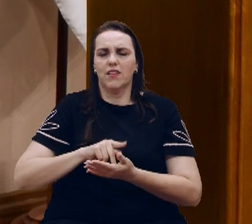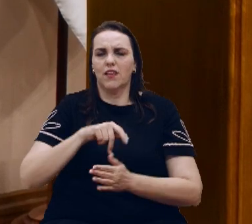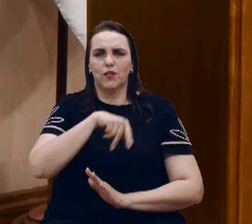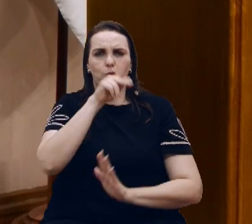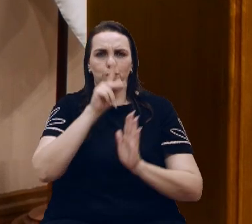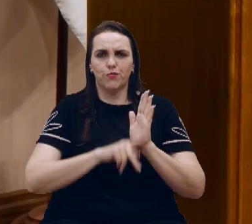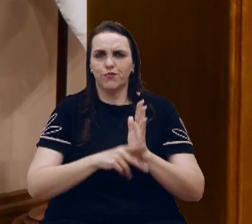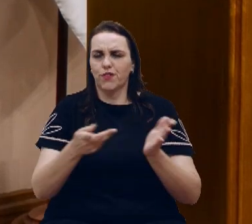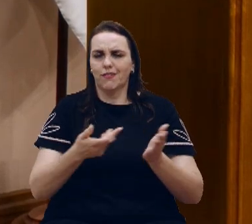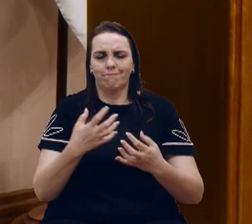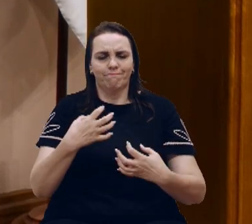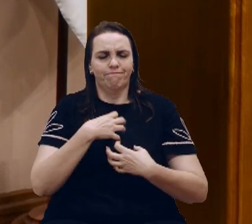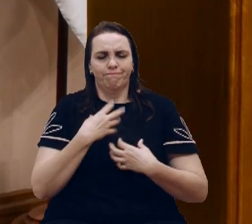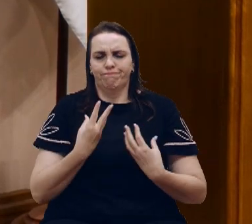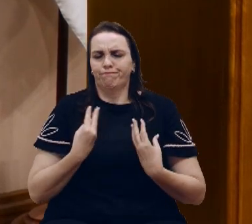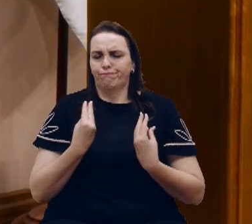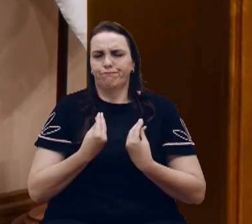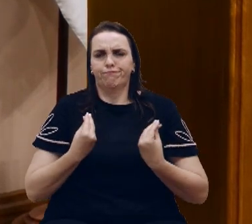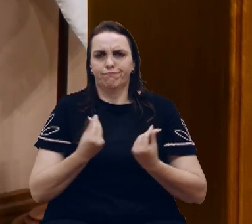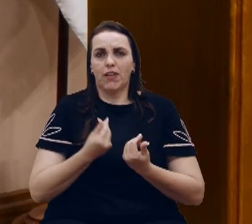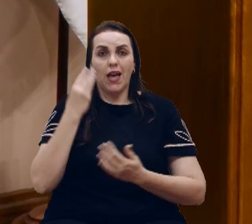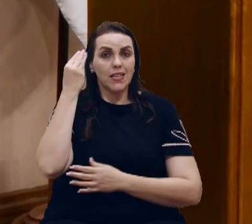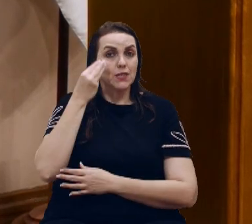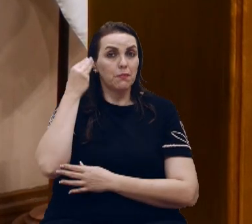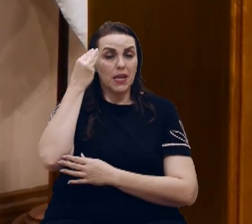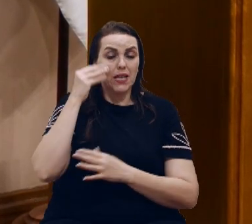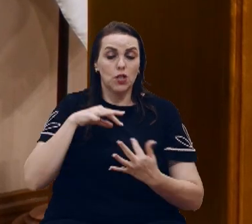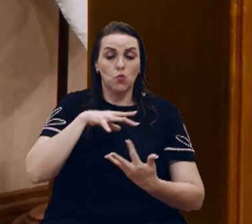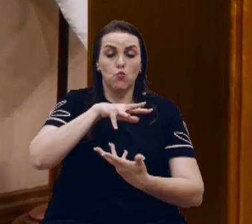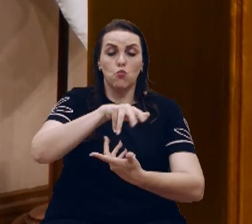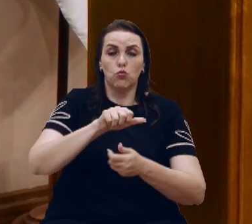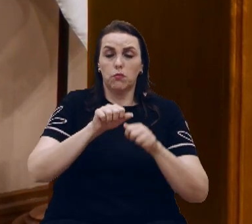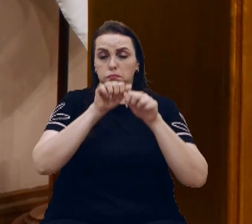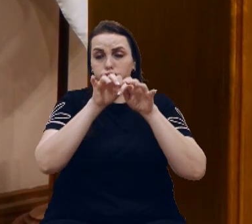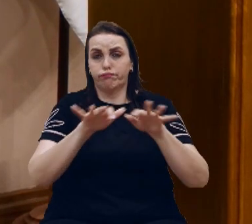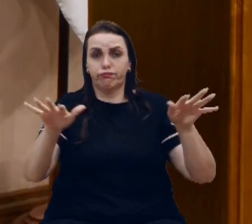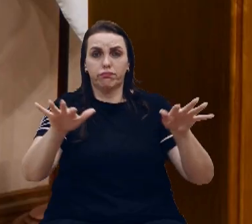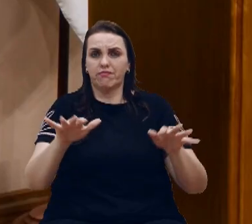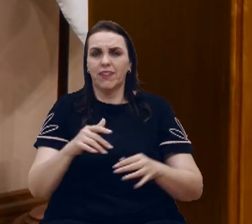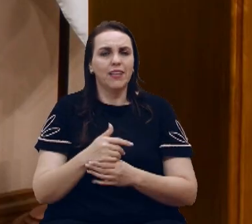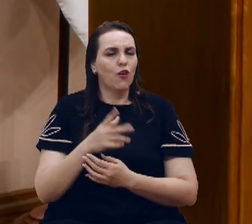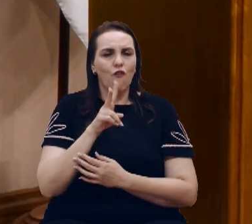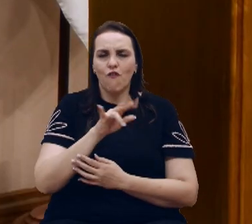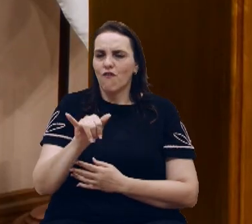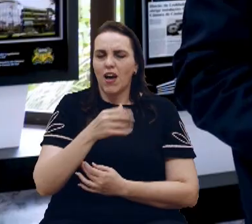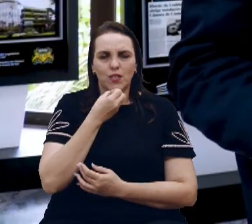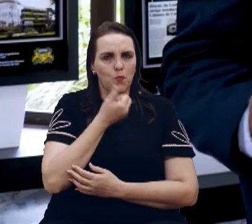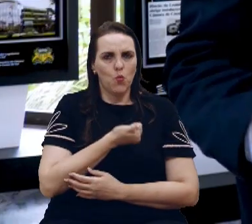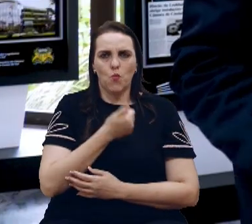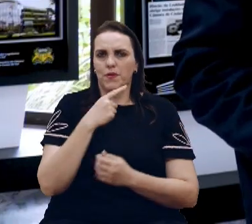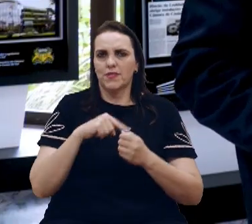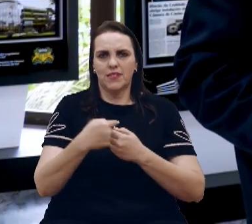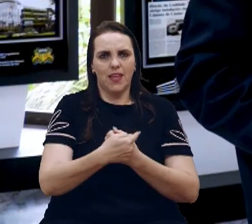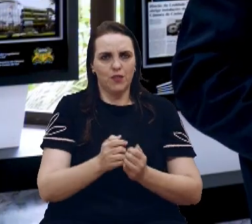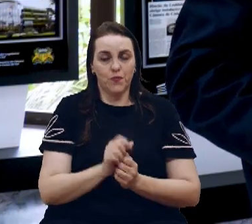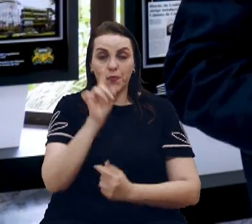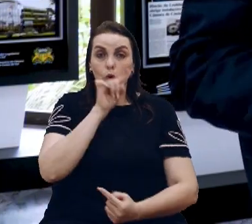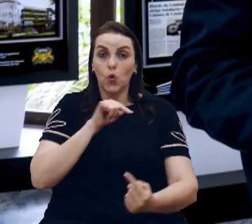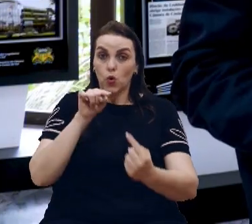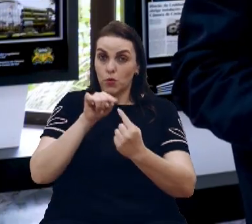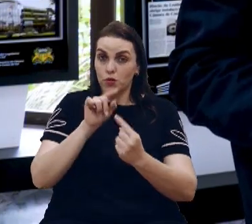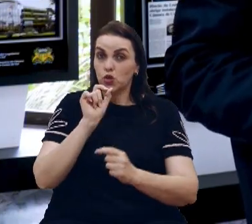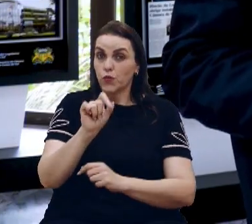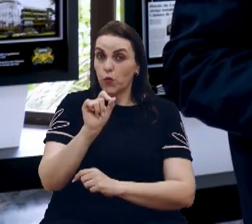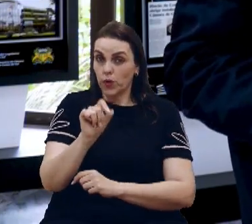que não faz sentido, e as experiências para o mundo afora mostram que isso não vai ser bom para a cidade. O objetivo vai ser